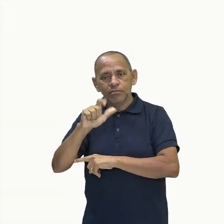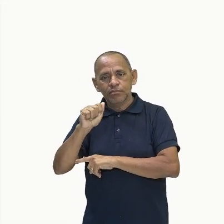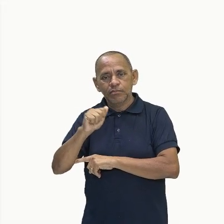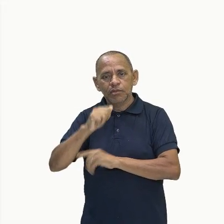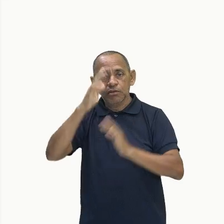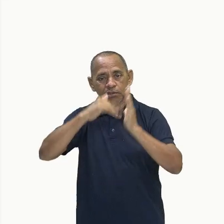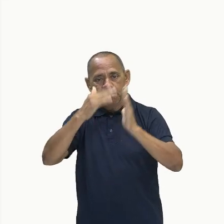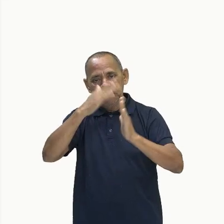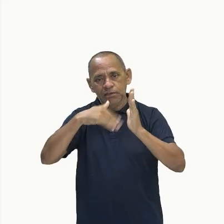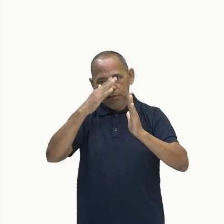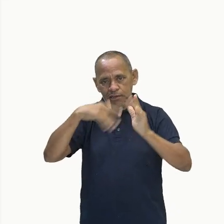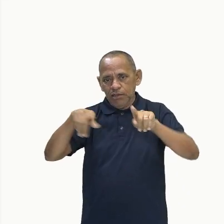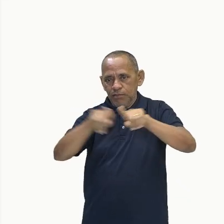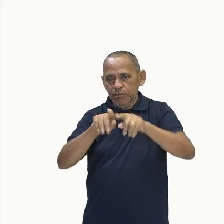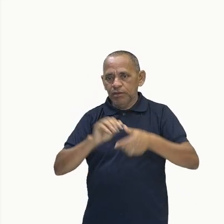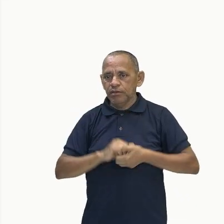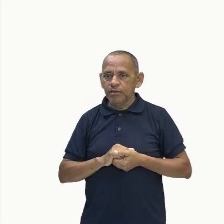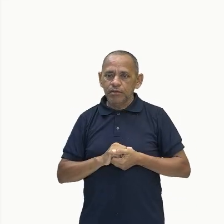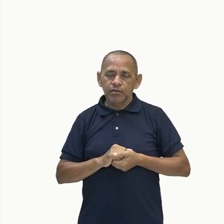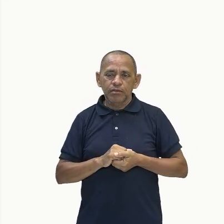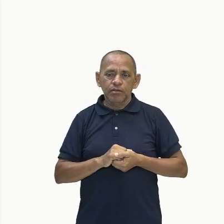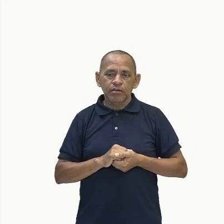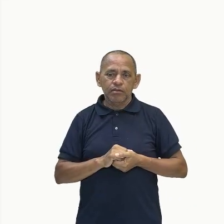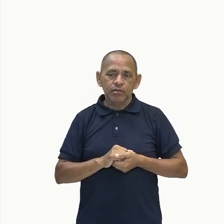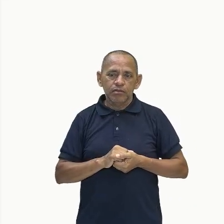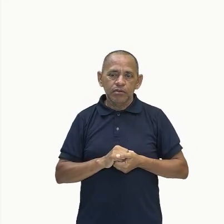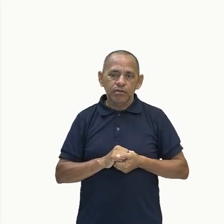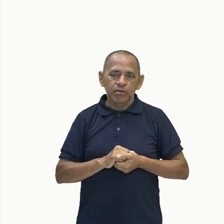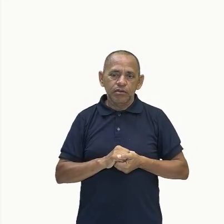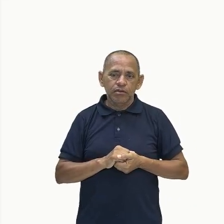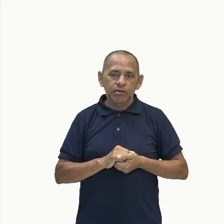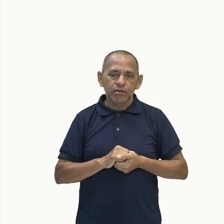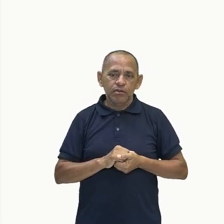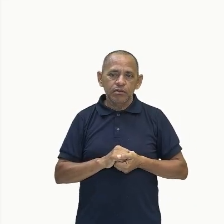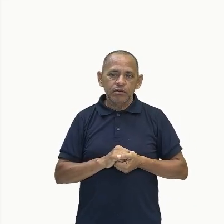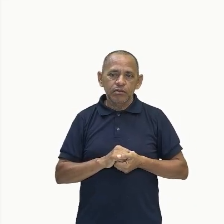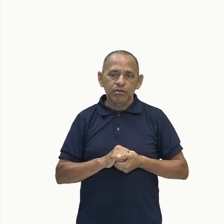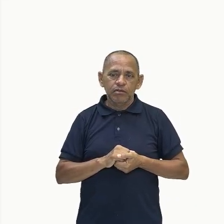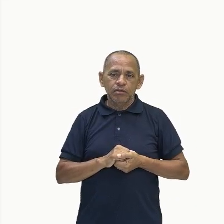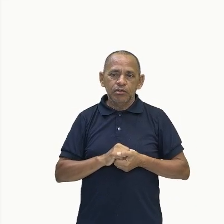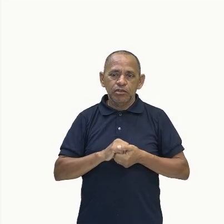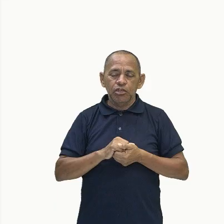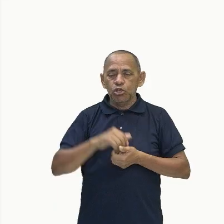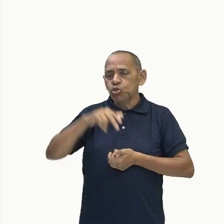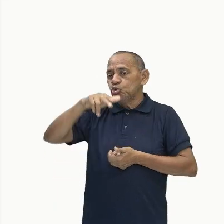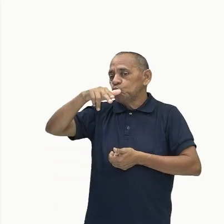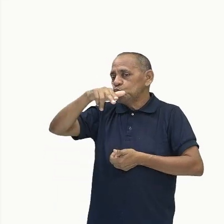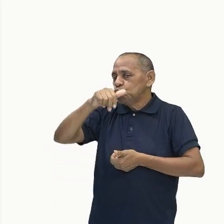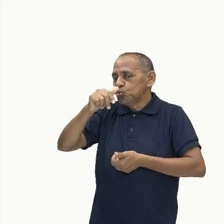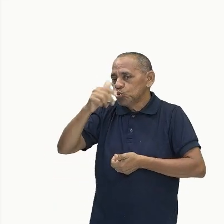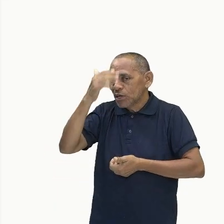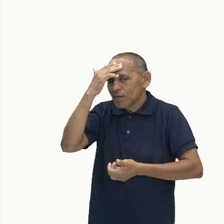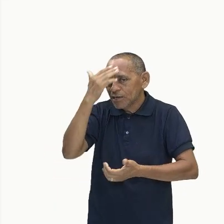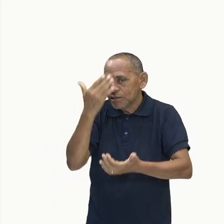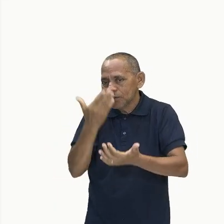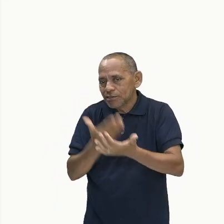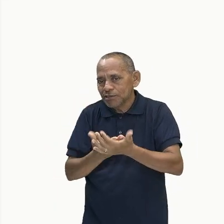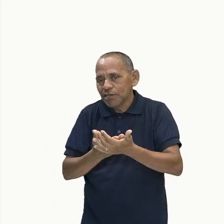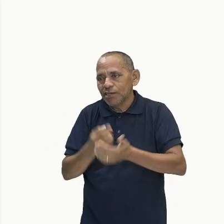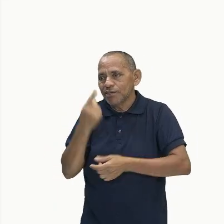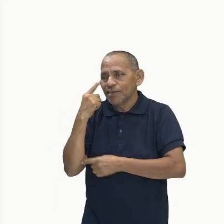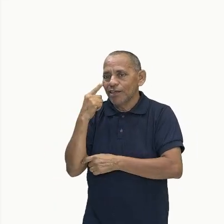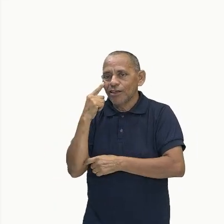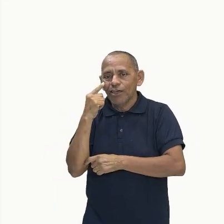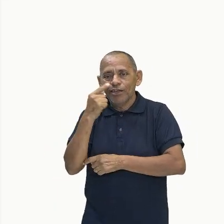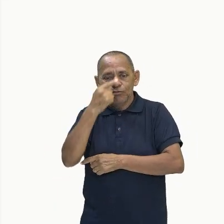aí, engraçado, eu posso até... Essa tela, eu achava que era o nariz.